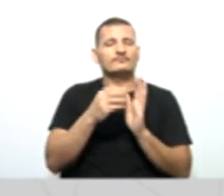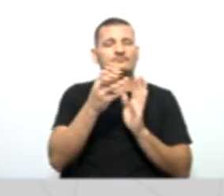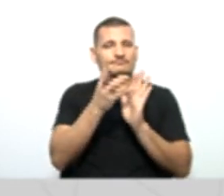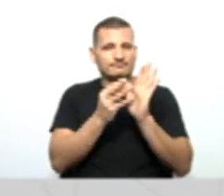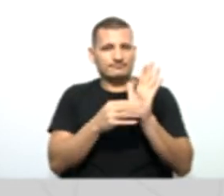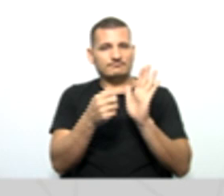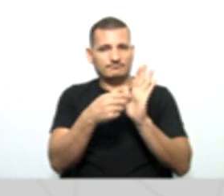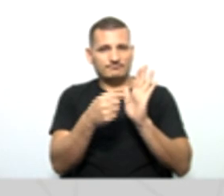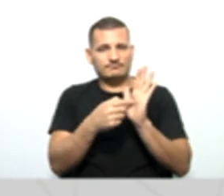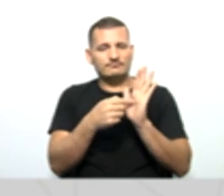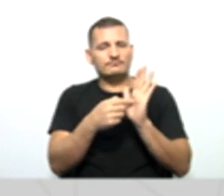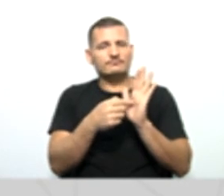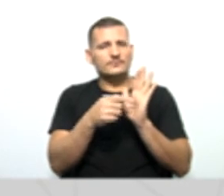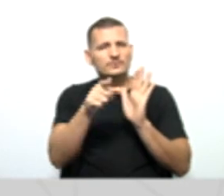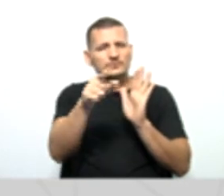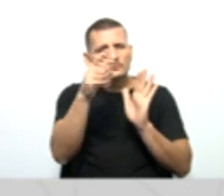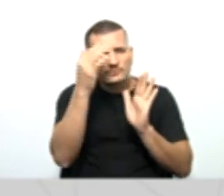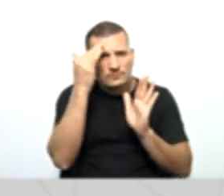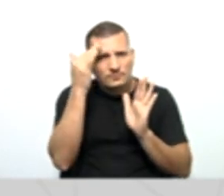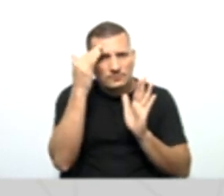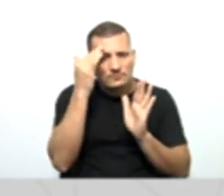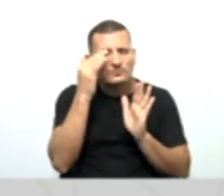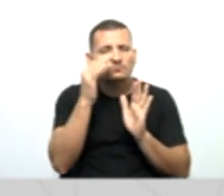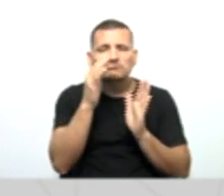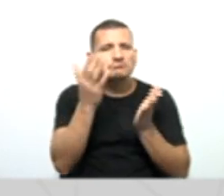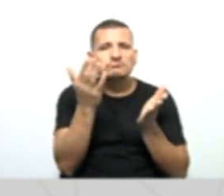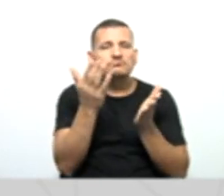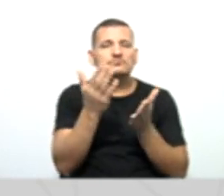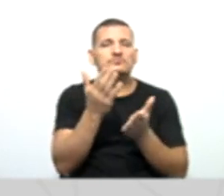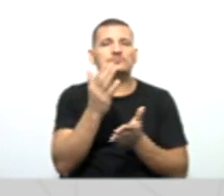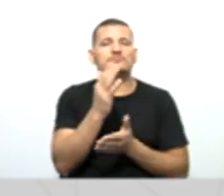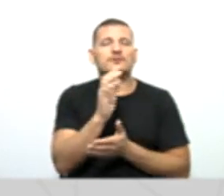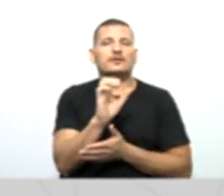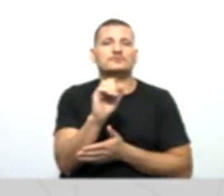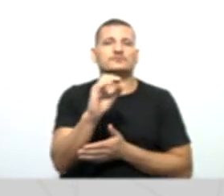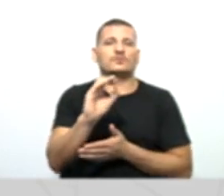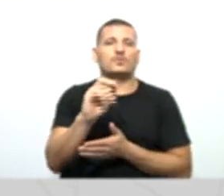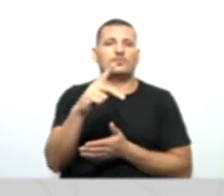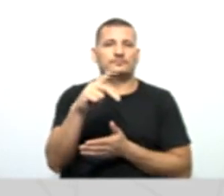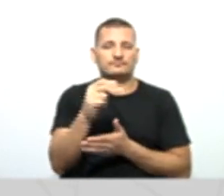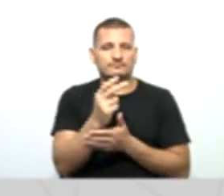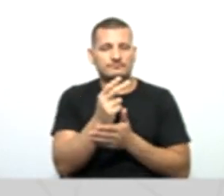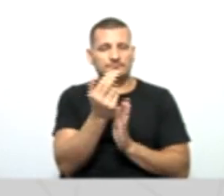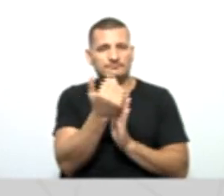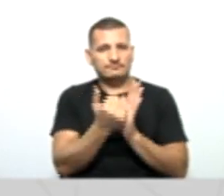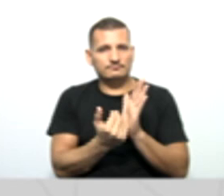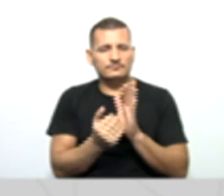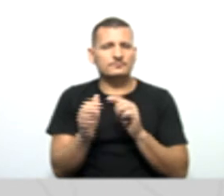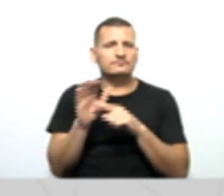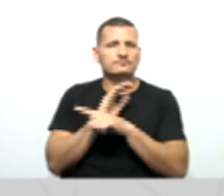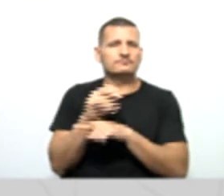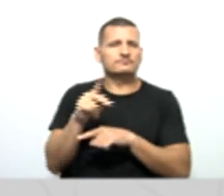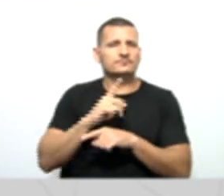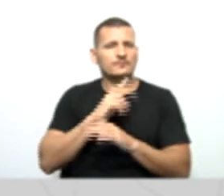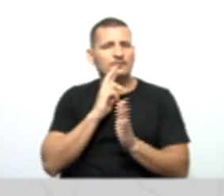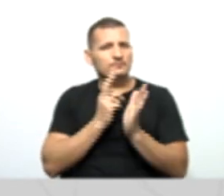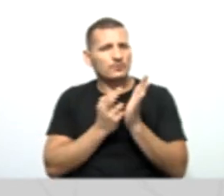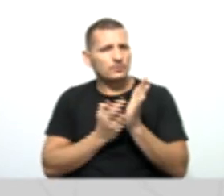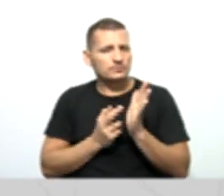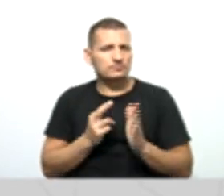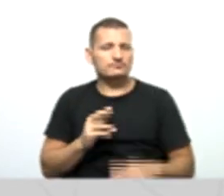passou, o que vocês acreditam que são escopo? Aqui a gente teve alguma resposta? Teve,